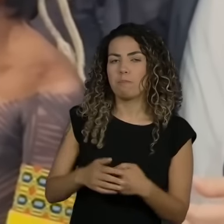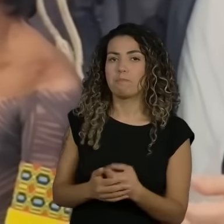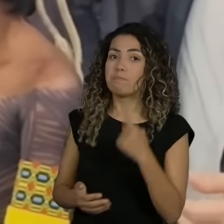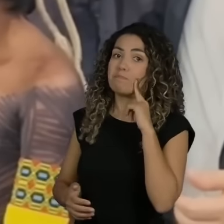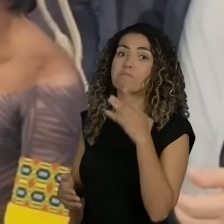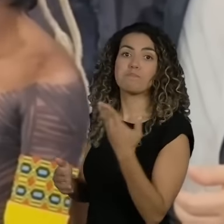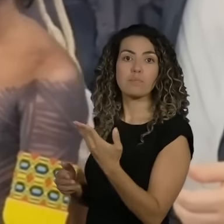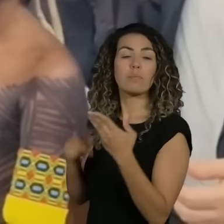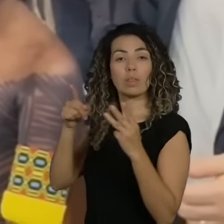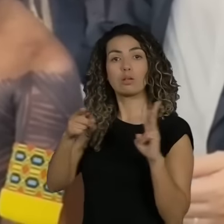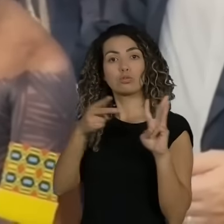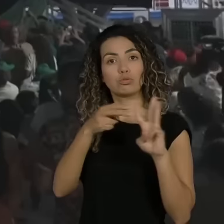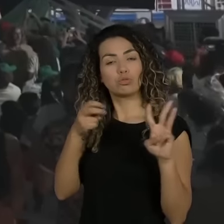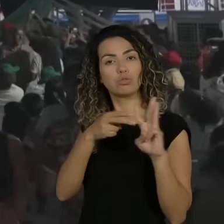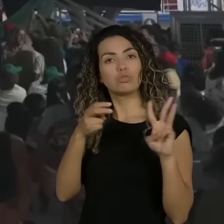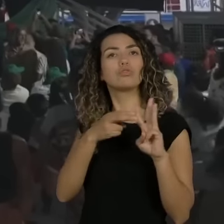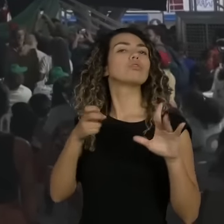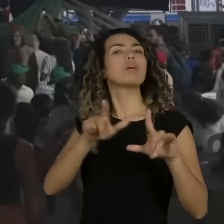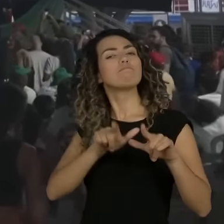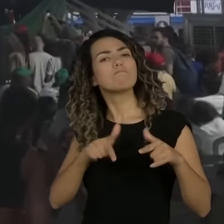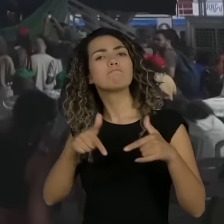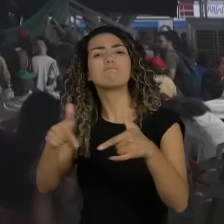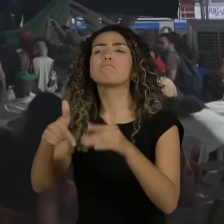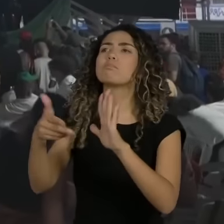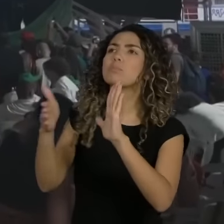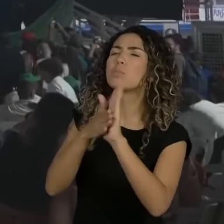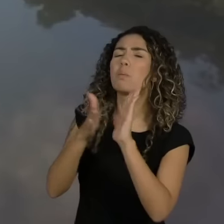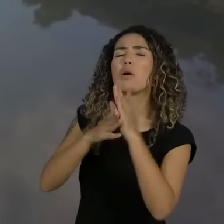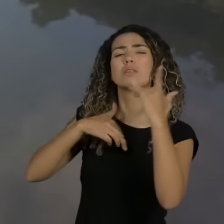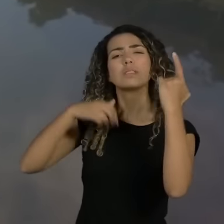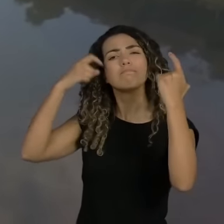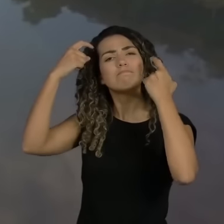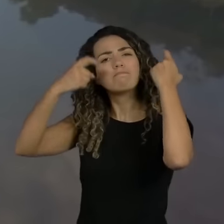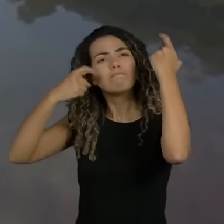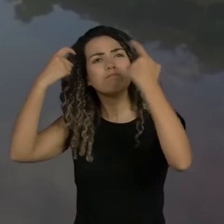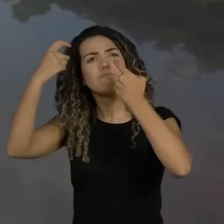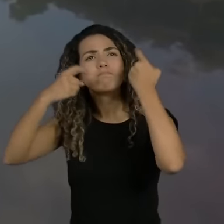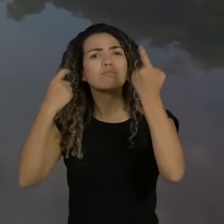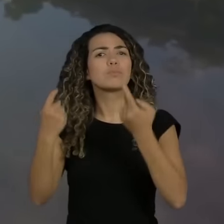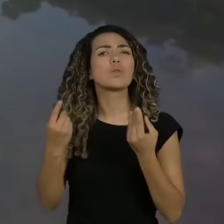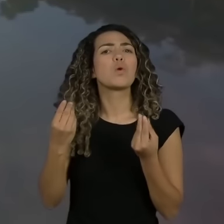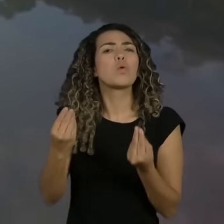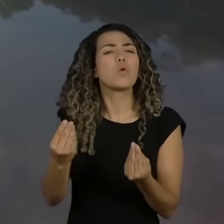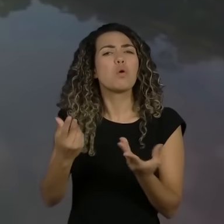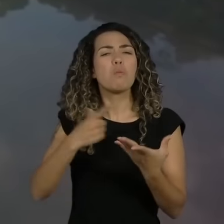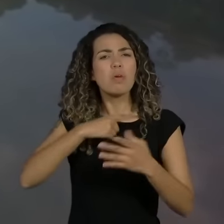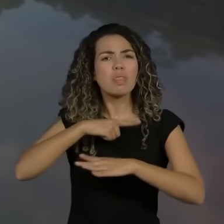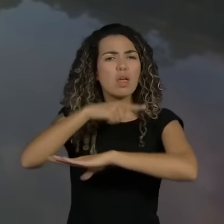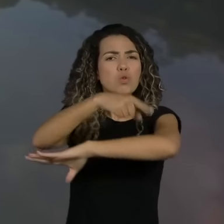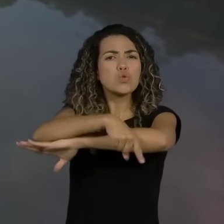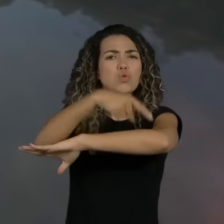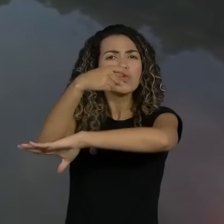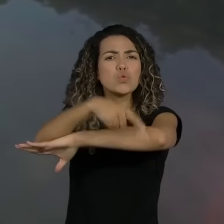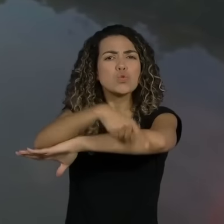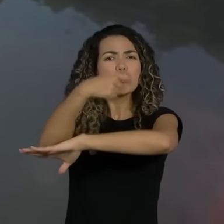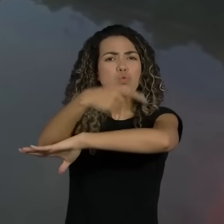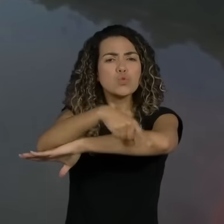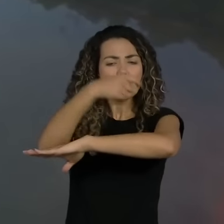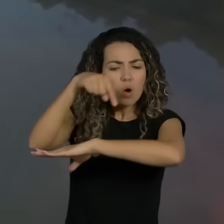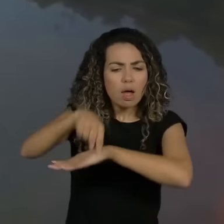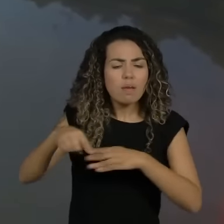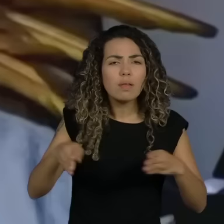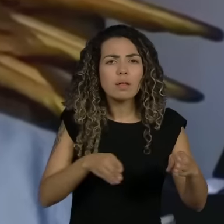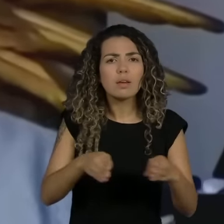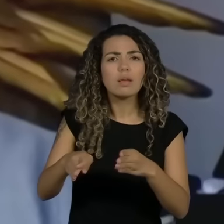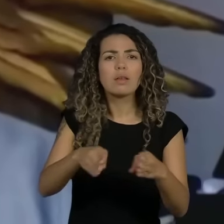Indígenas levaram para a COP30 a preocupação com a possível exploração de petróleo na bacia do Rio